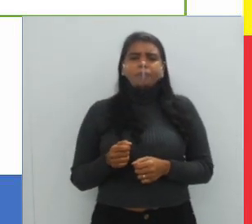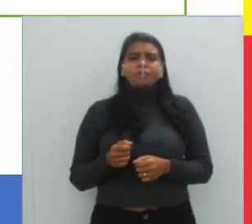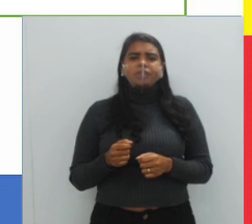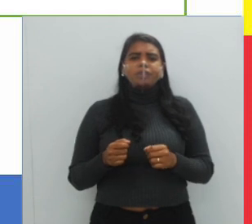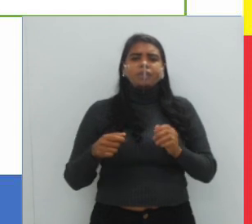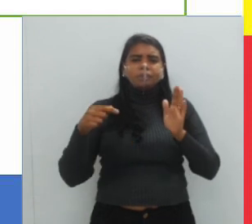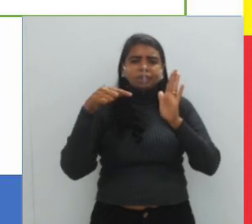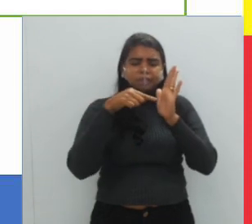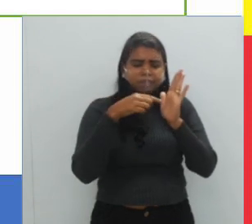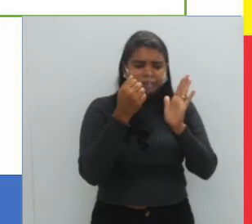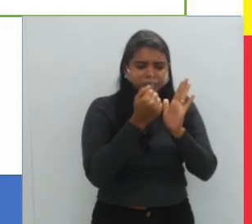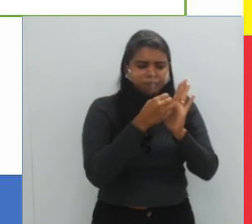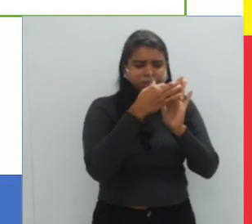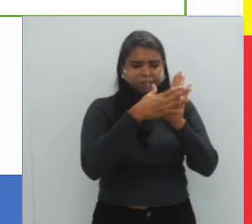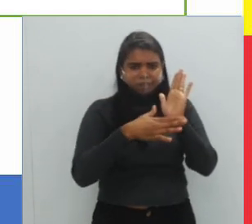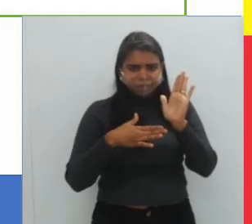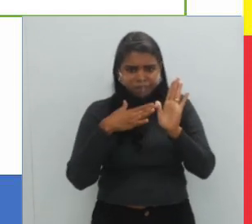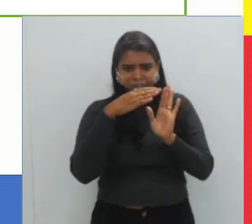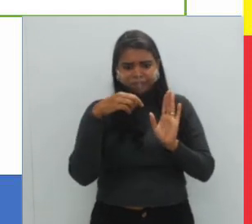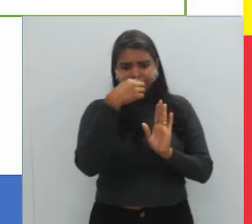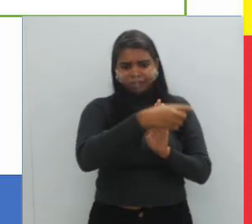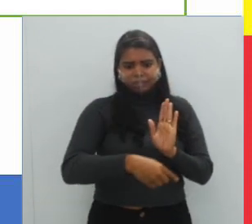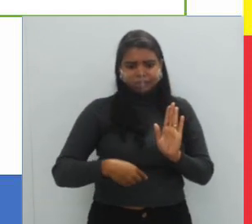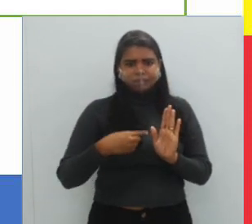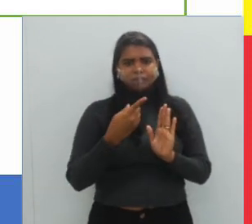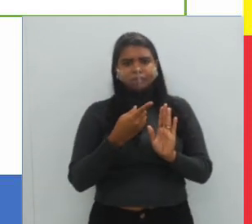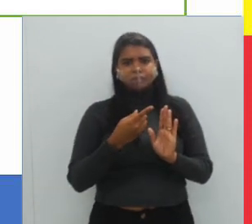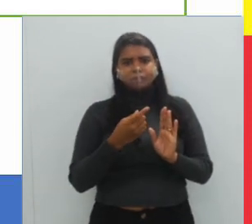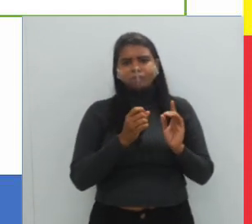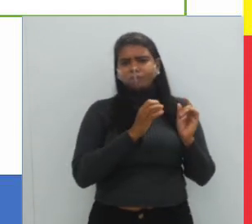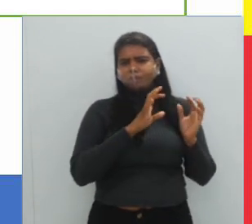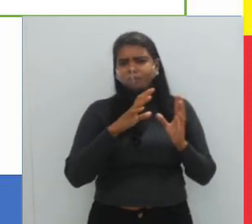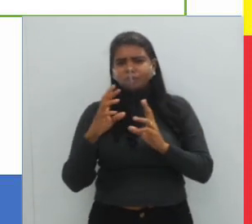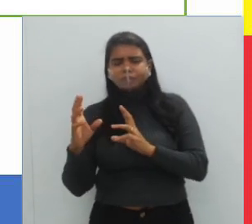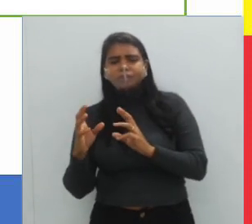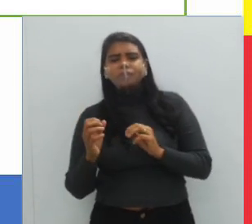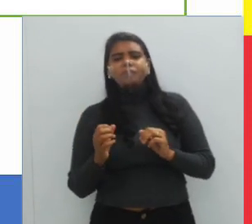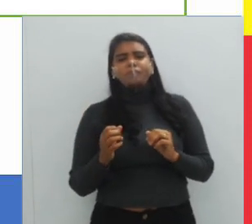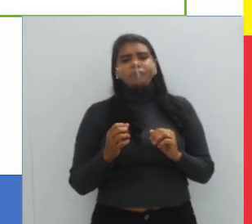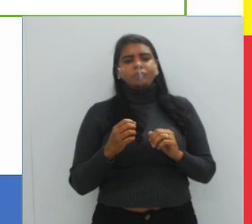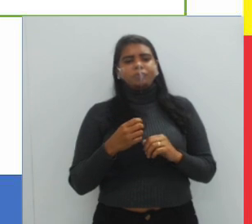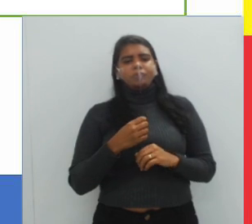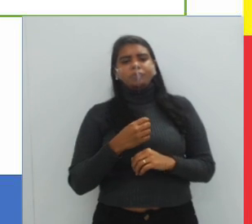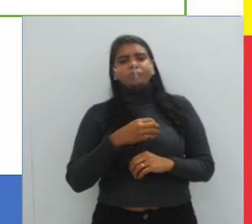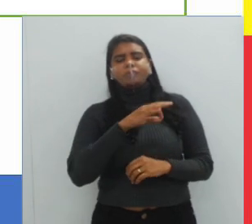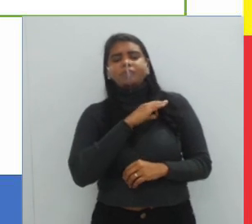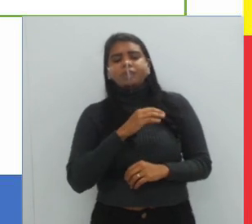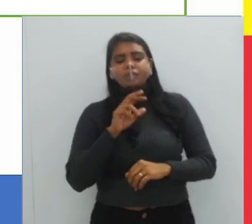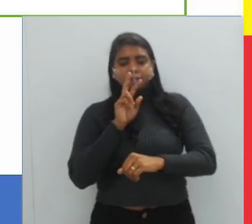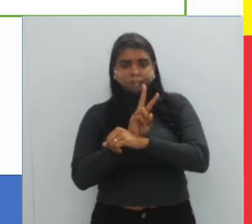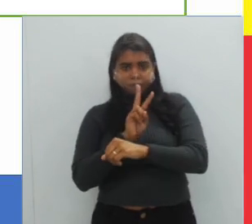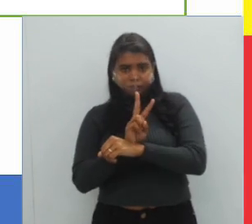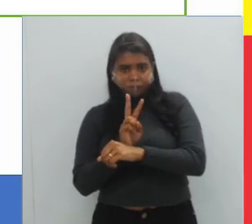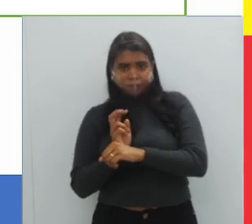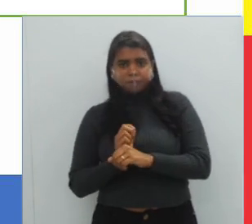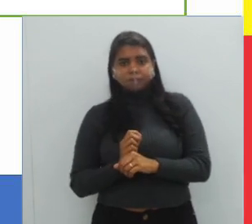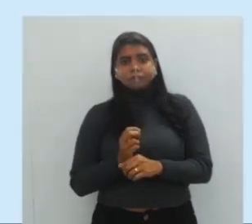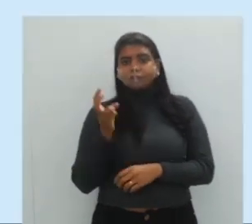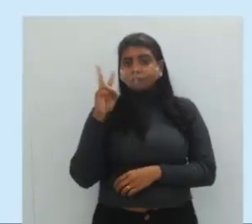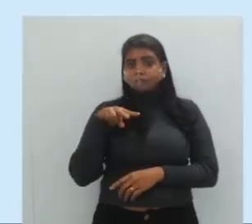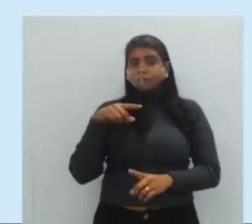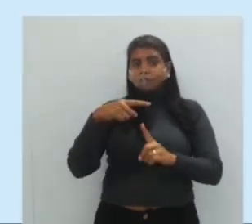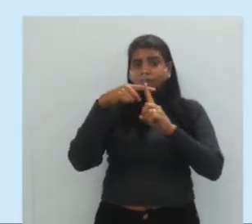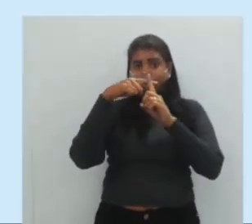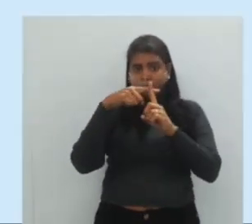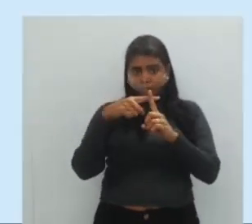o símbolo, este símbolo, nos escudos do seu exército, como amuleto e proteção. Então nós vimos o quê? A